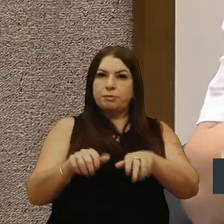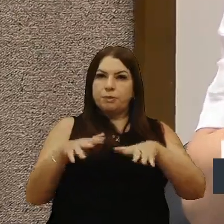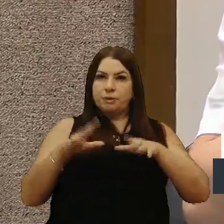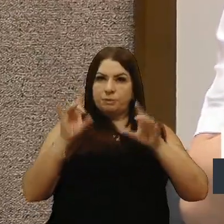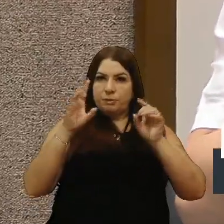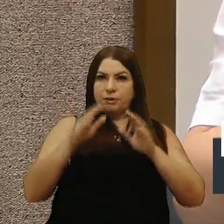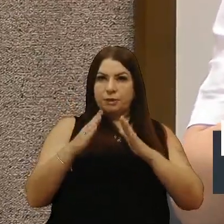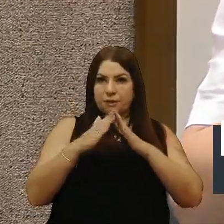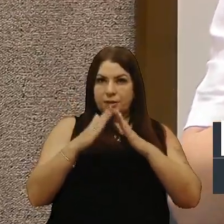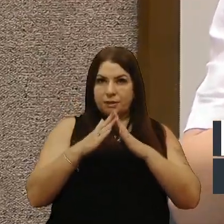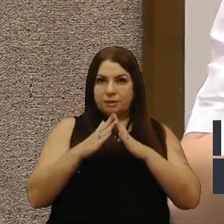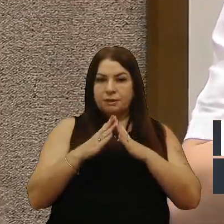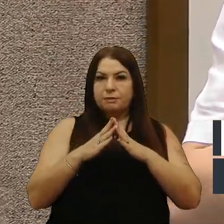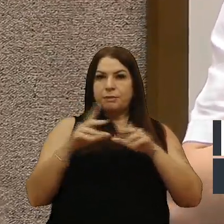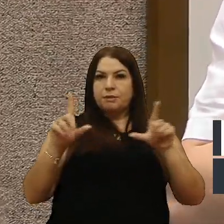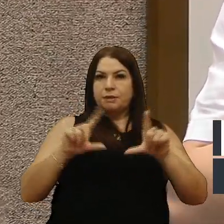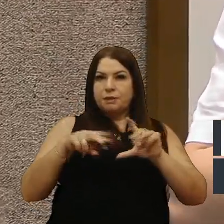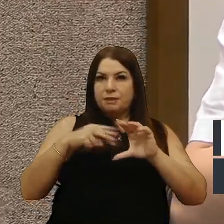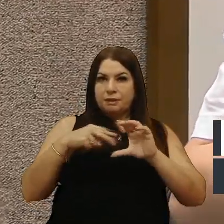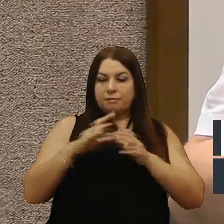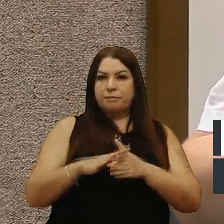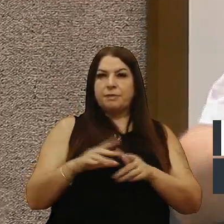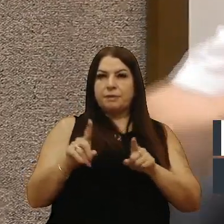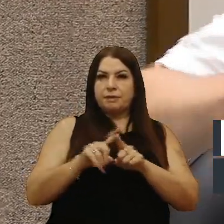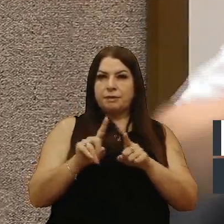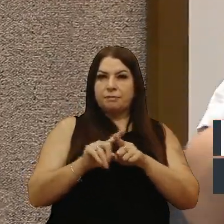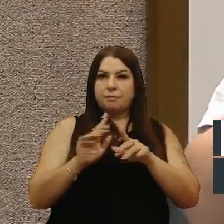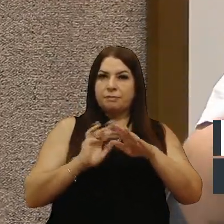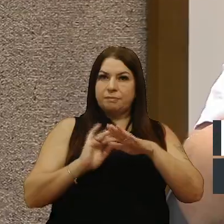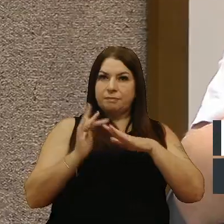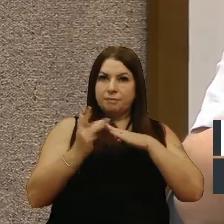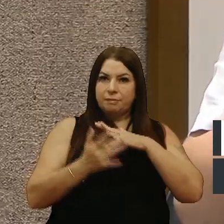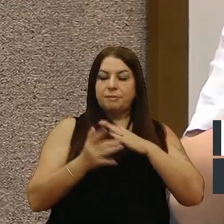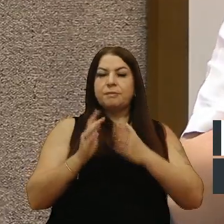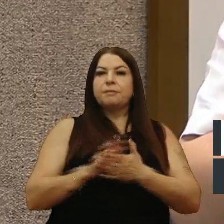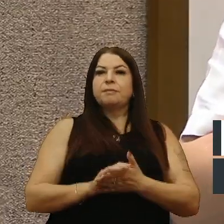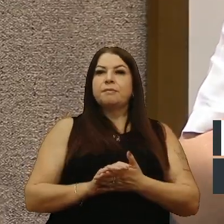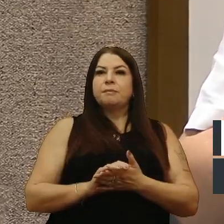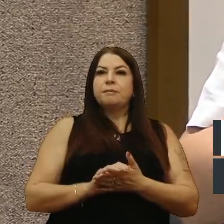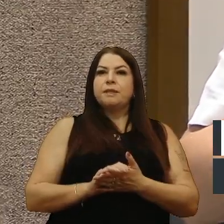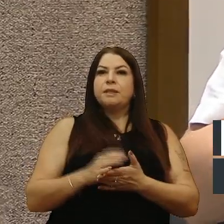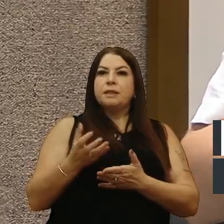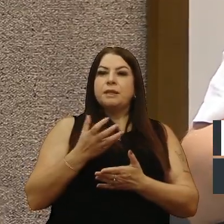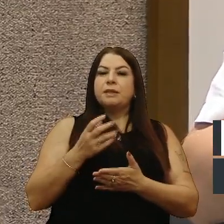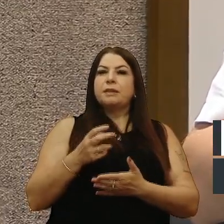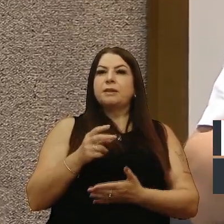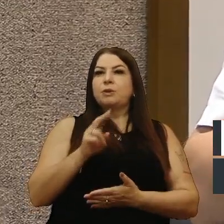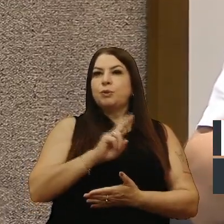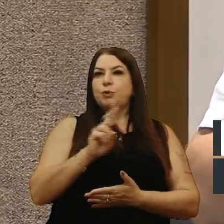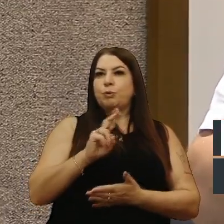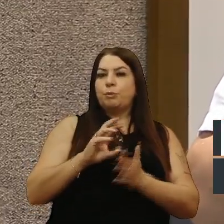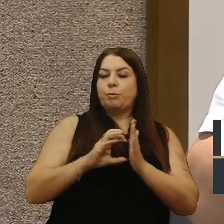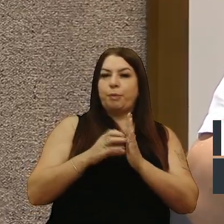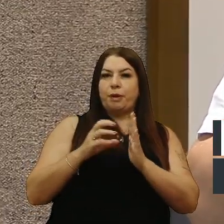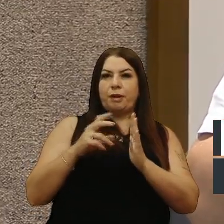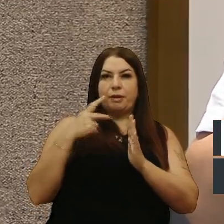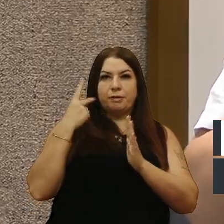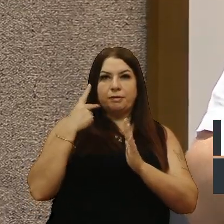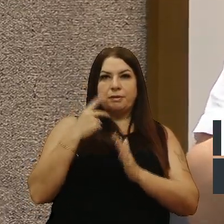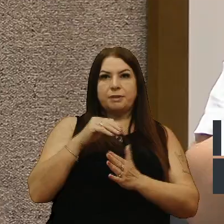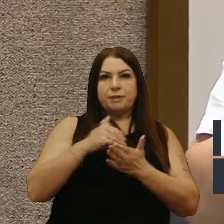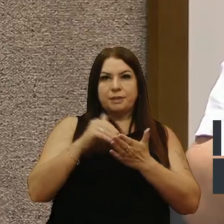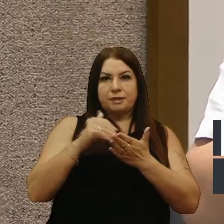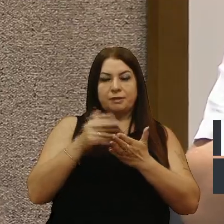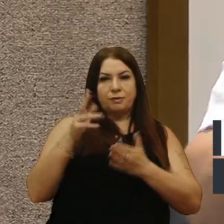especial quem nos acompanha de casa pela TV Câmara e também pelas nossas redes sociais. Queria primeiro, em nome da nossa bancada, secretário e